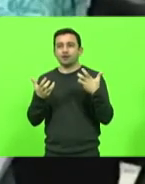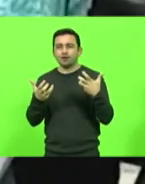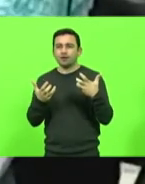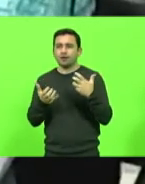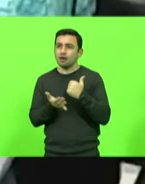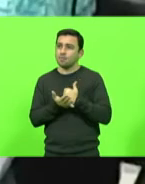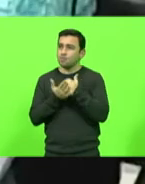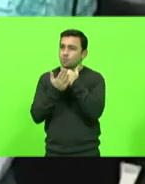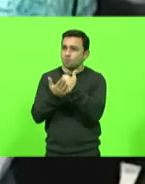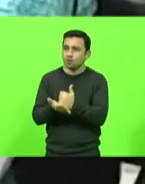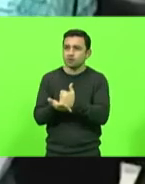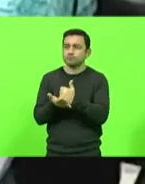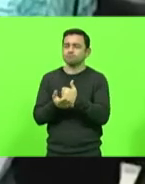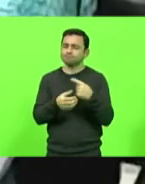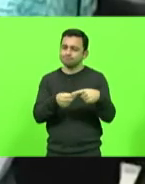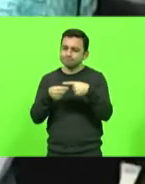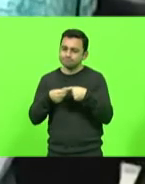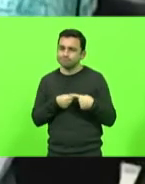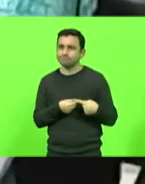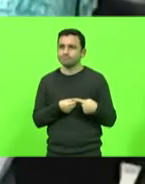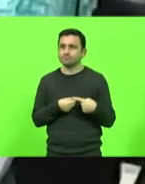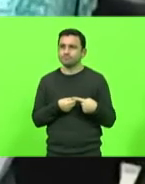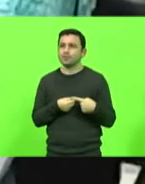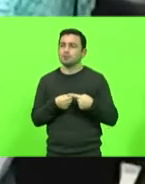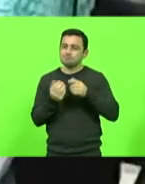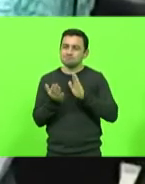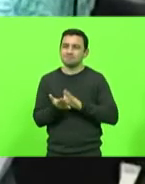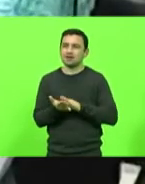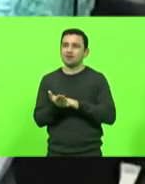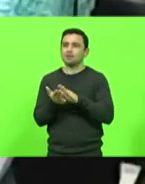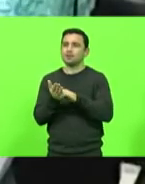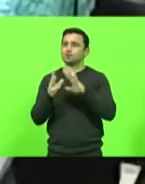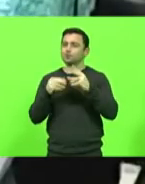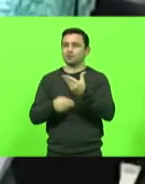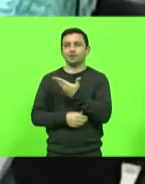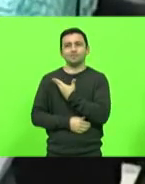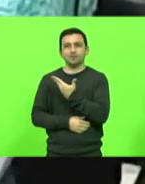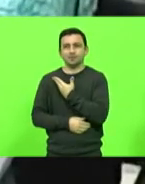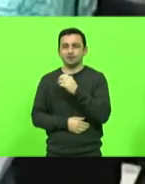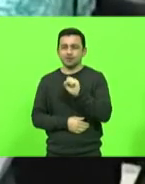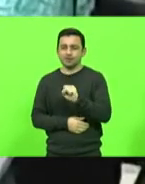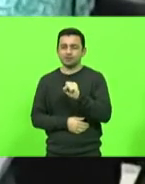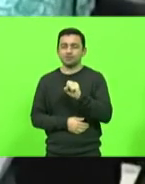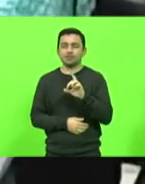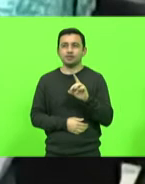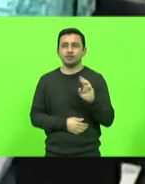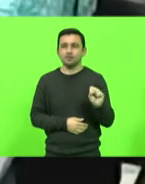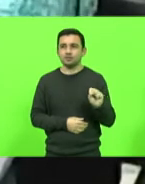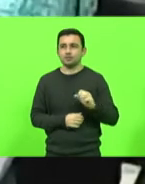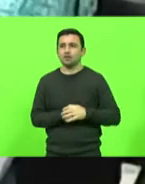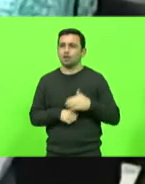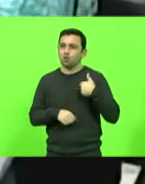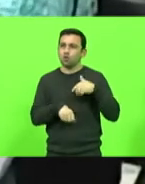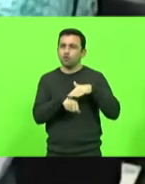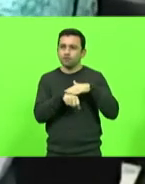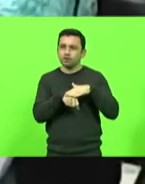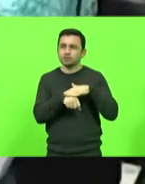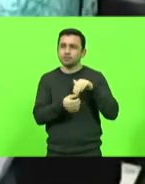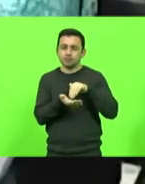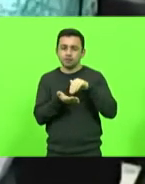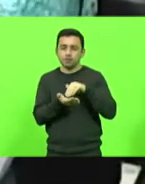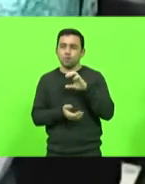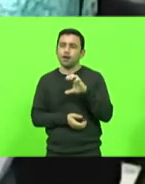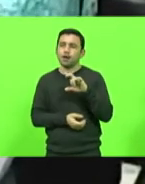aos municípios. Então, parabenizo todos os meus colegas aqui da SDS. Conversando com o secretário Claudinei,